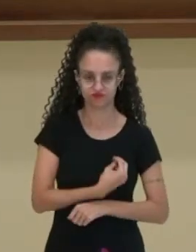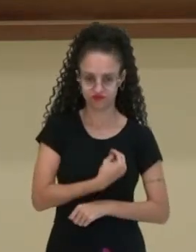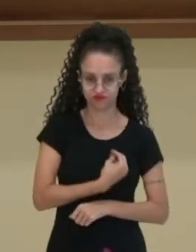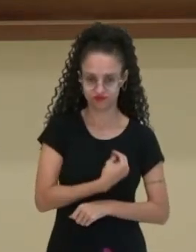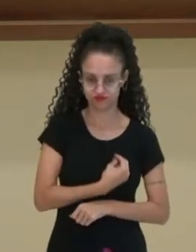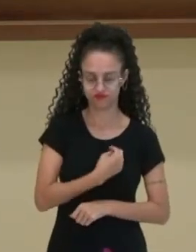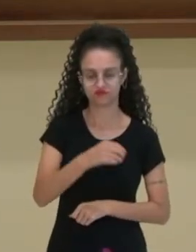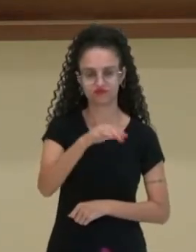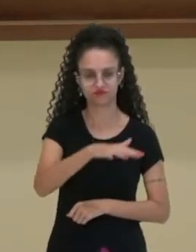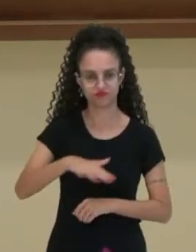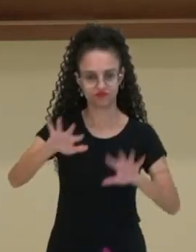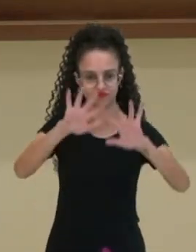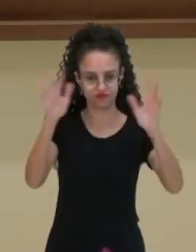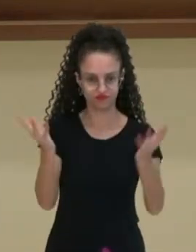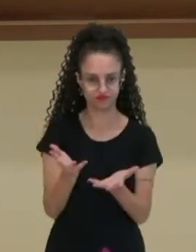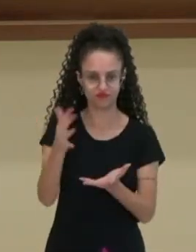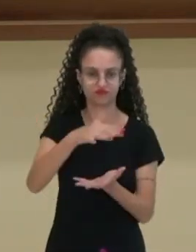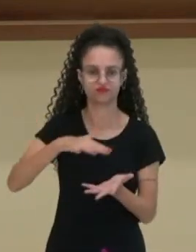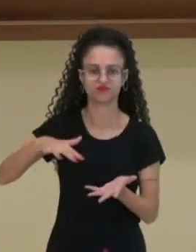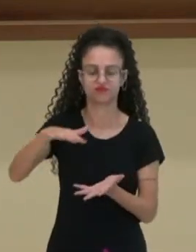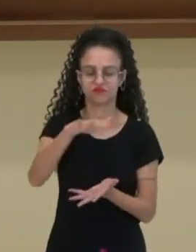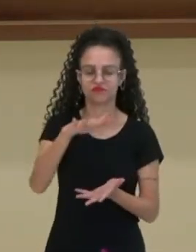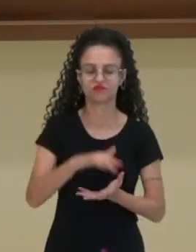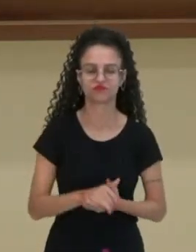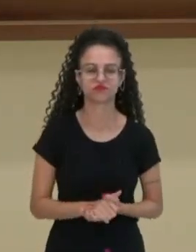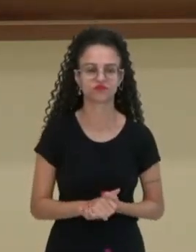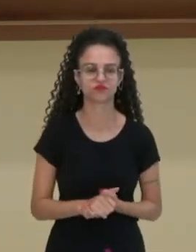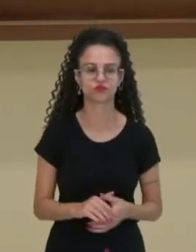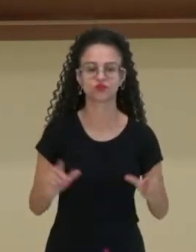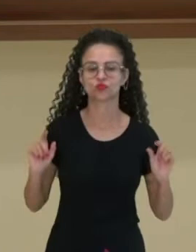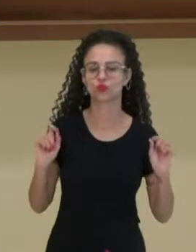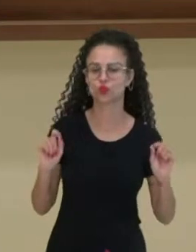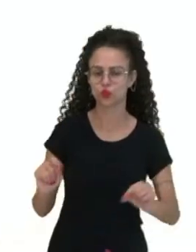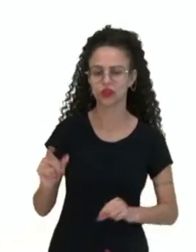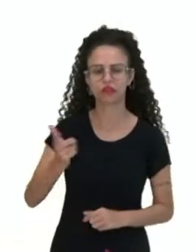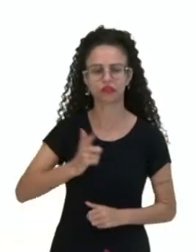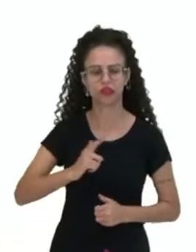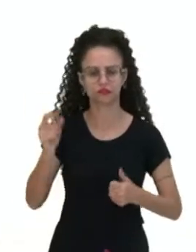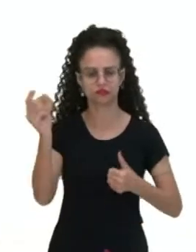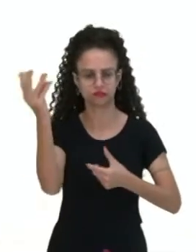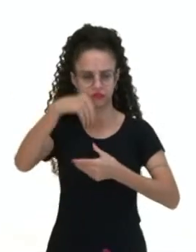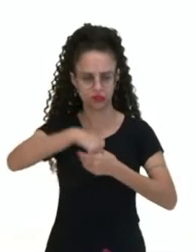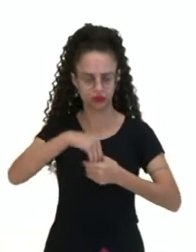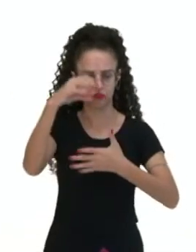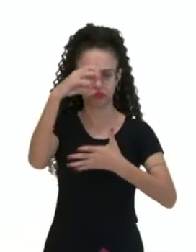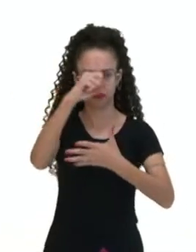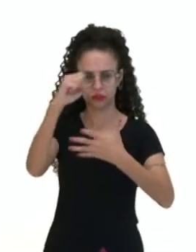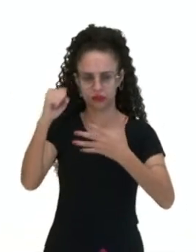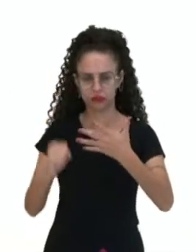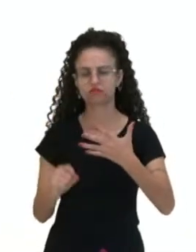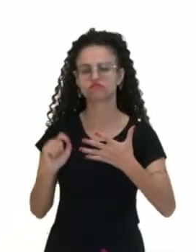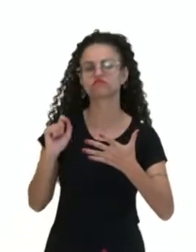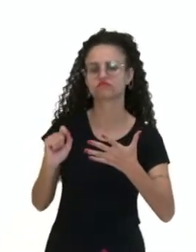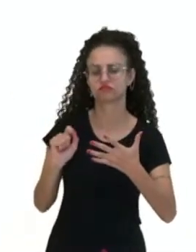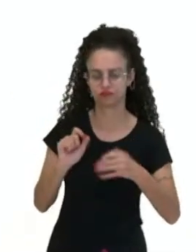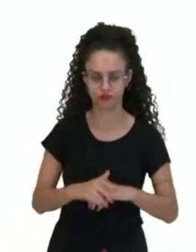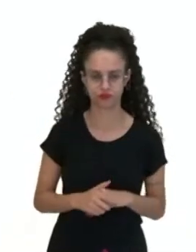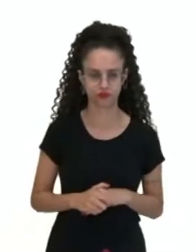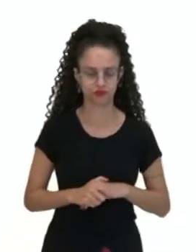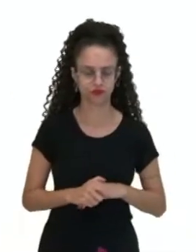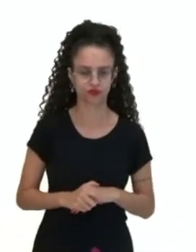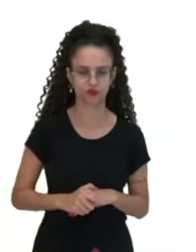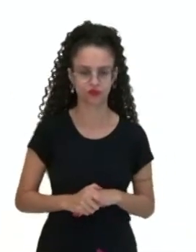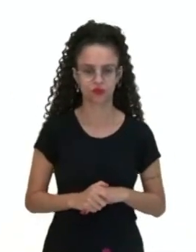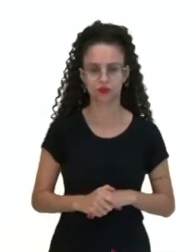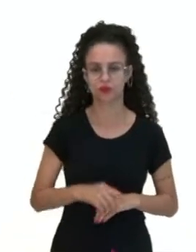de um determinado ecossistema. Quais são os componentes de uma cadeia alimentar?